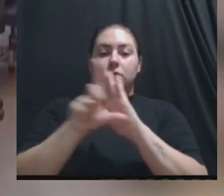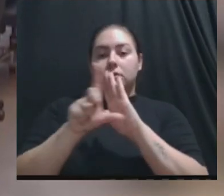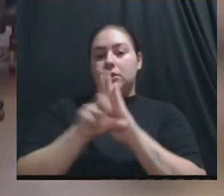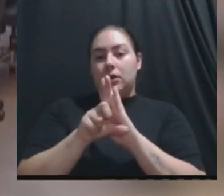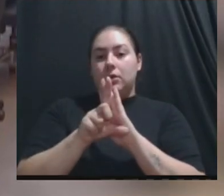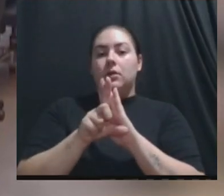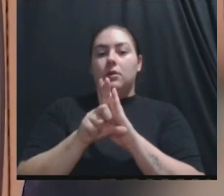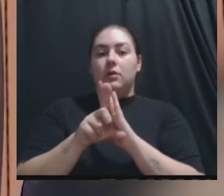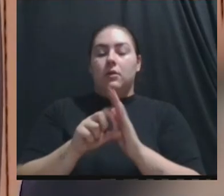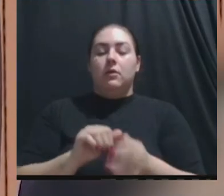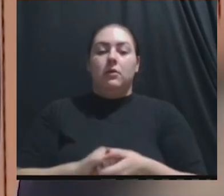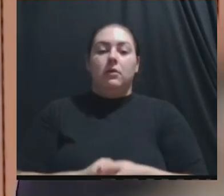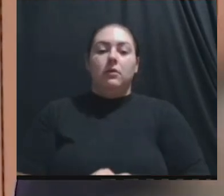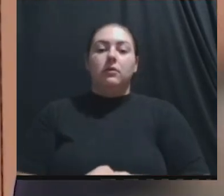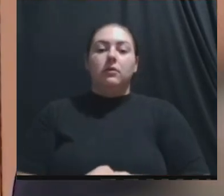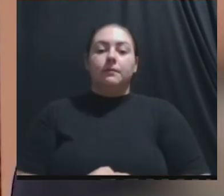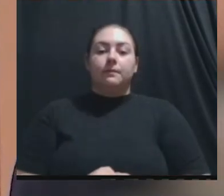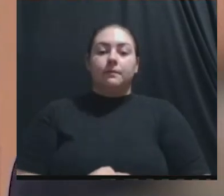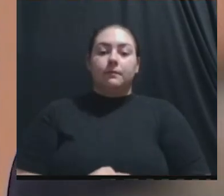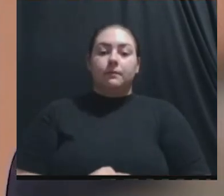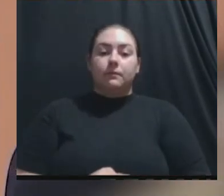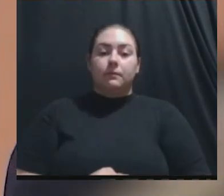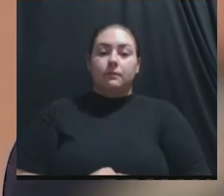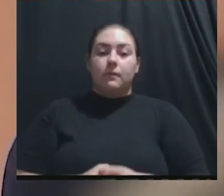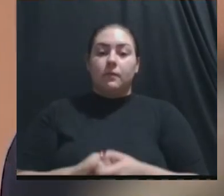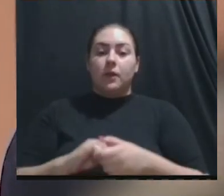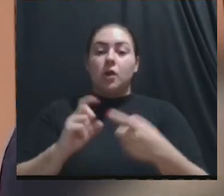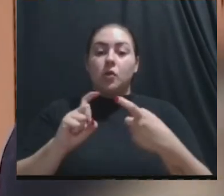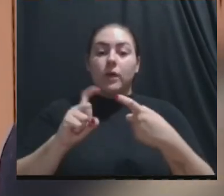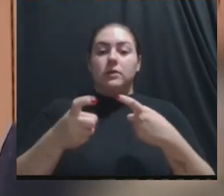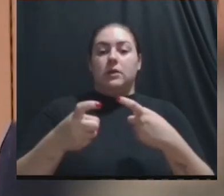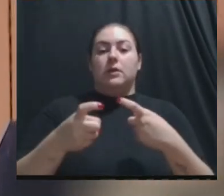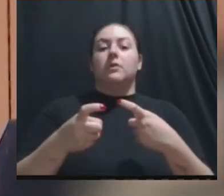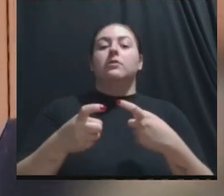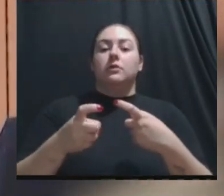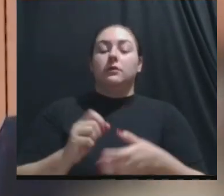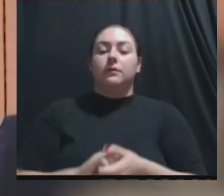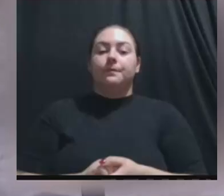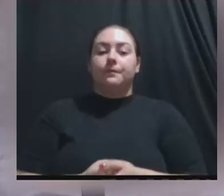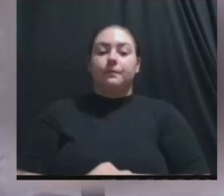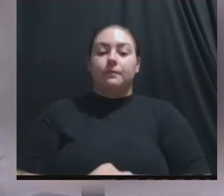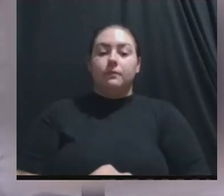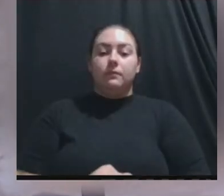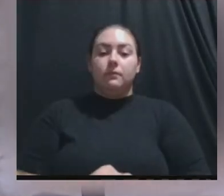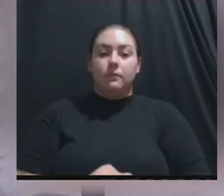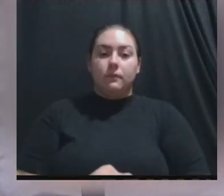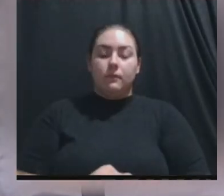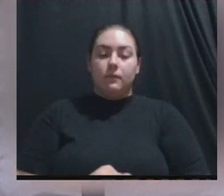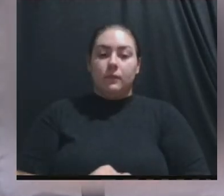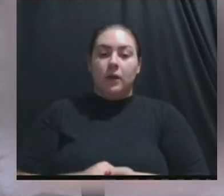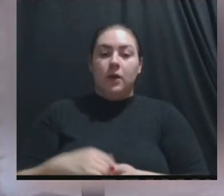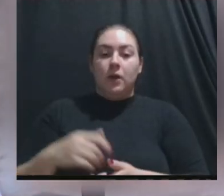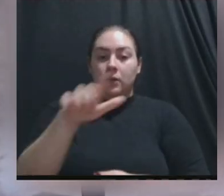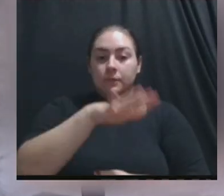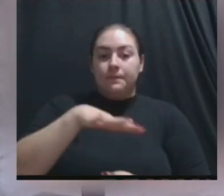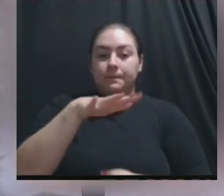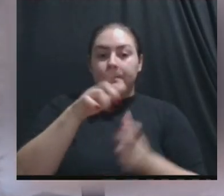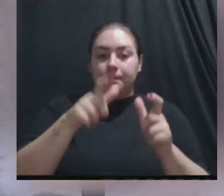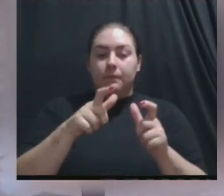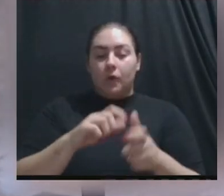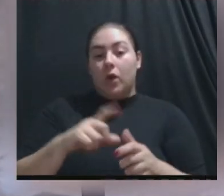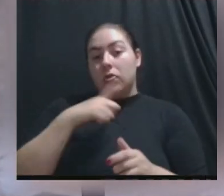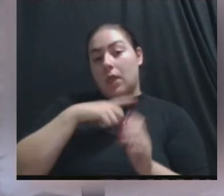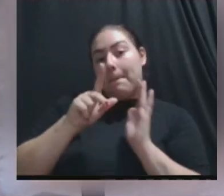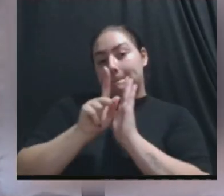tratam da destinação, regularização e uso de espaços públicos no município. Tem projetos que vão ser revertidos,